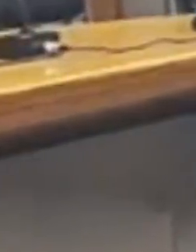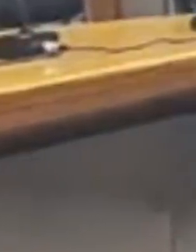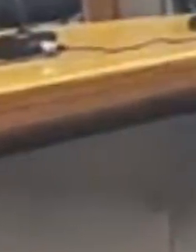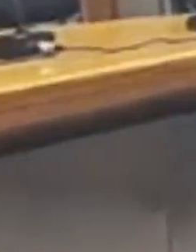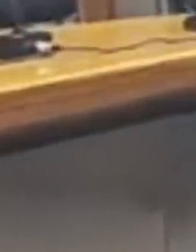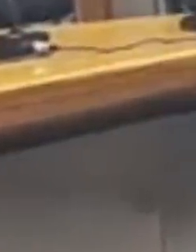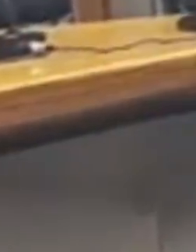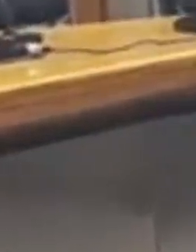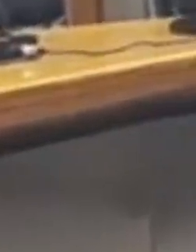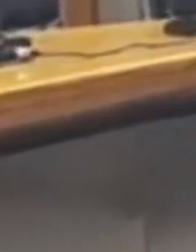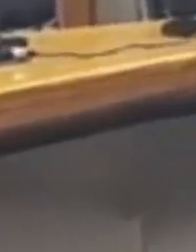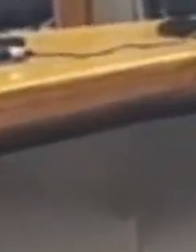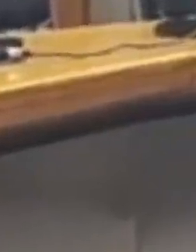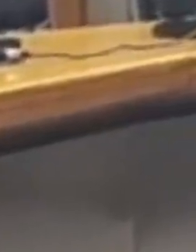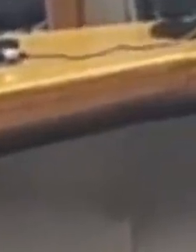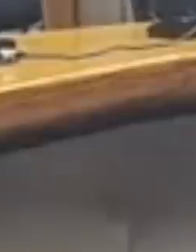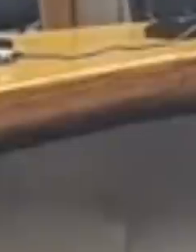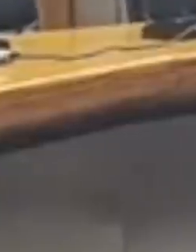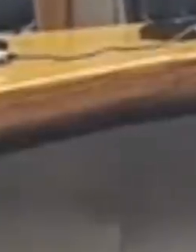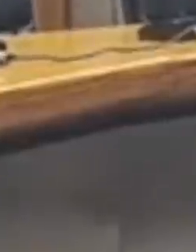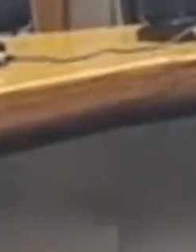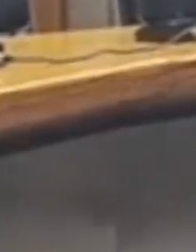Muitas medidas foram tomadas.